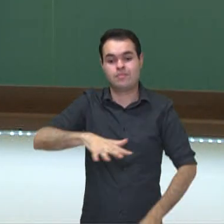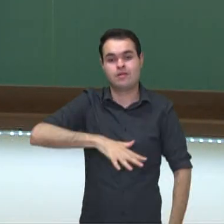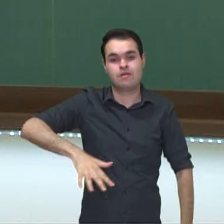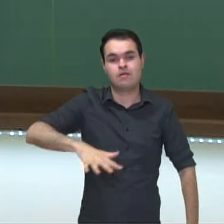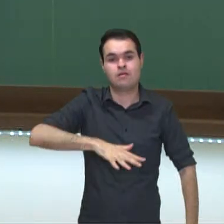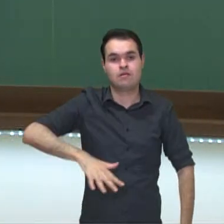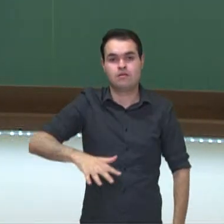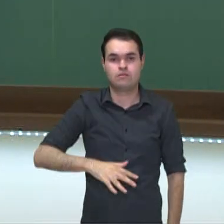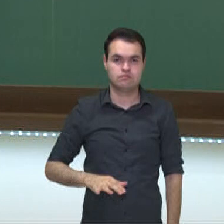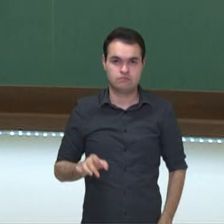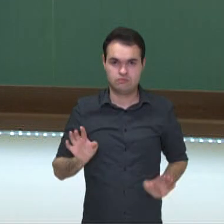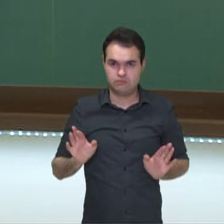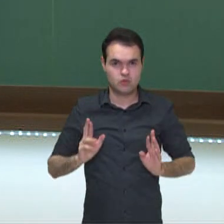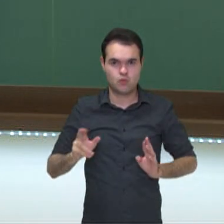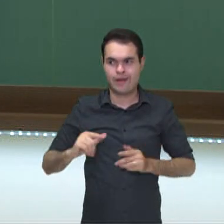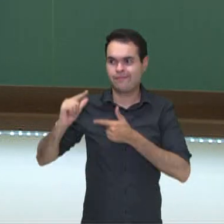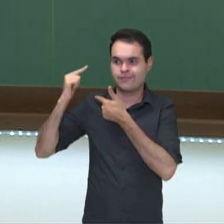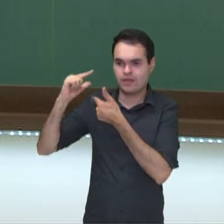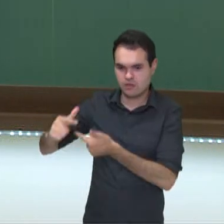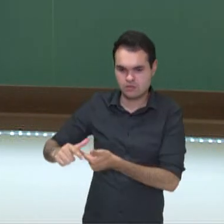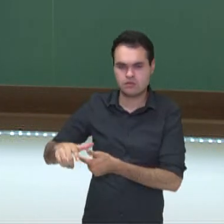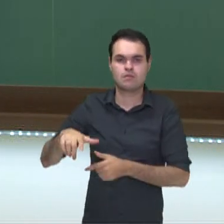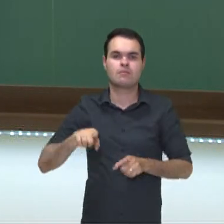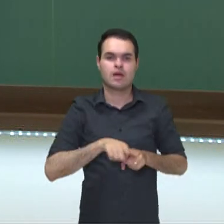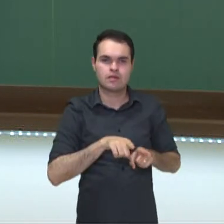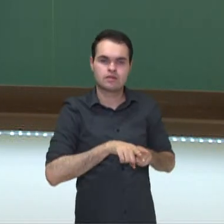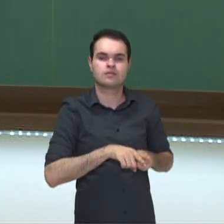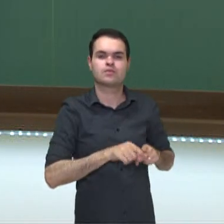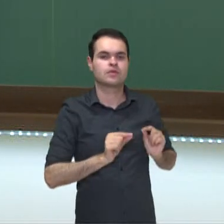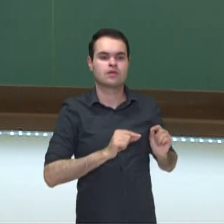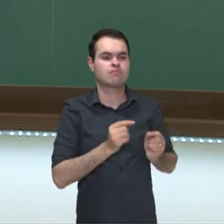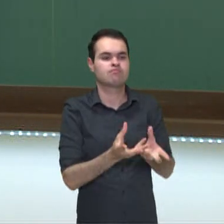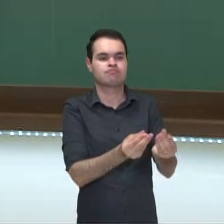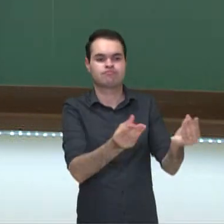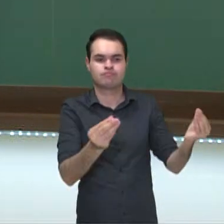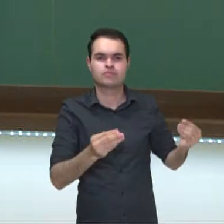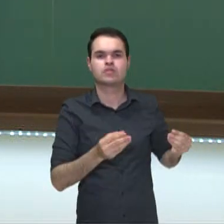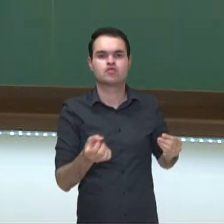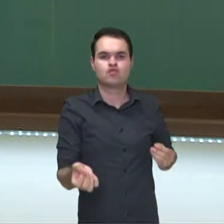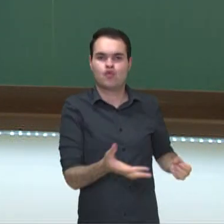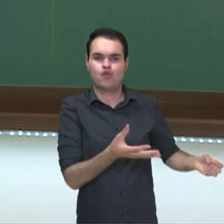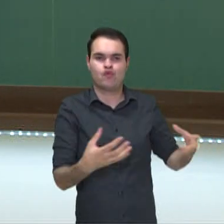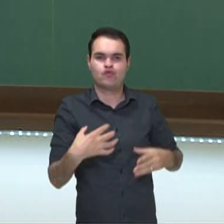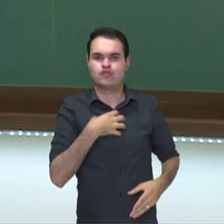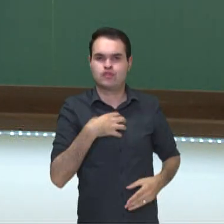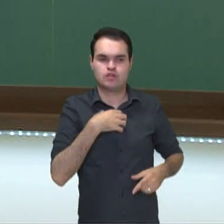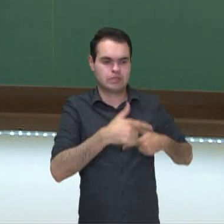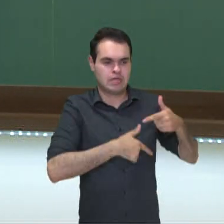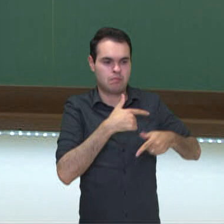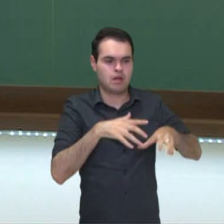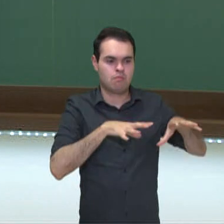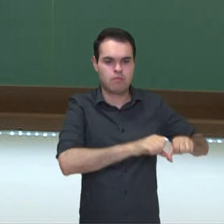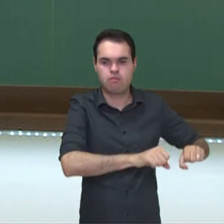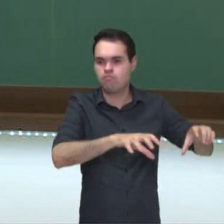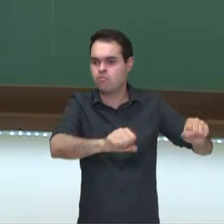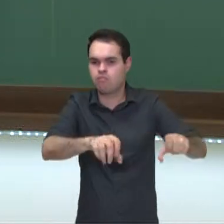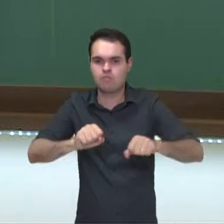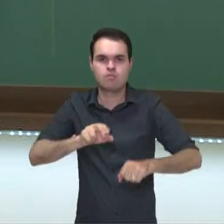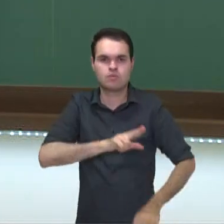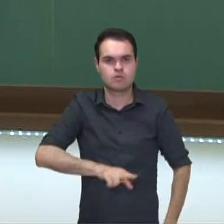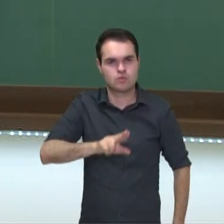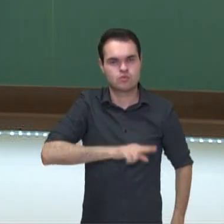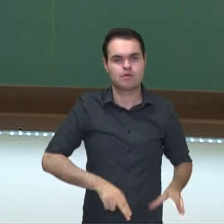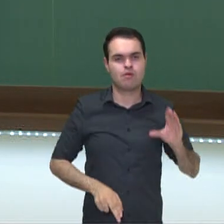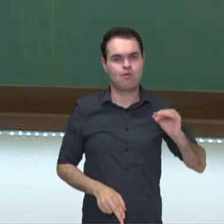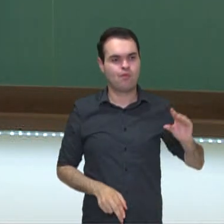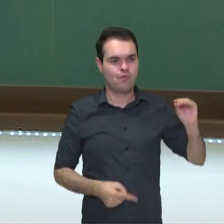Não só naqueles trabalhos mais tradicionais, mas também em muitas novas ocupações que utilizam